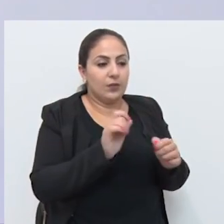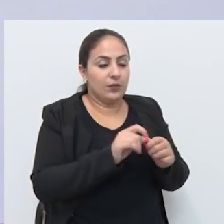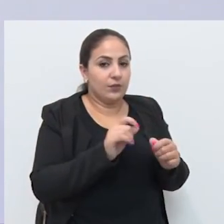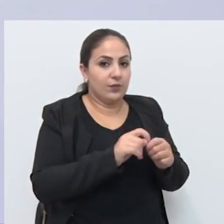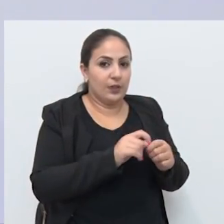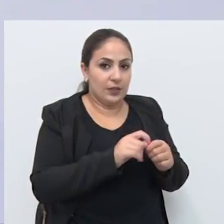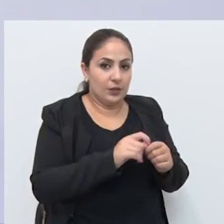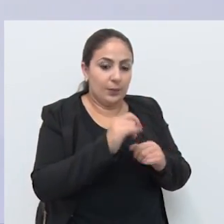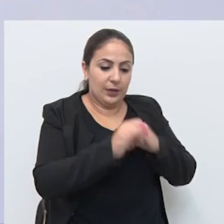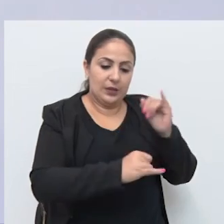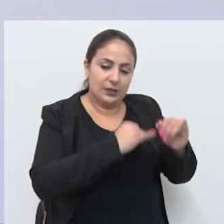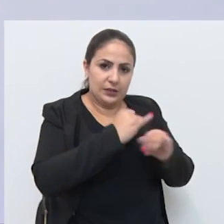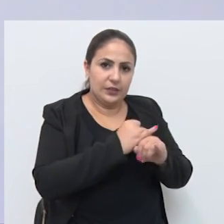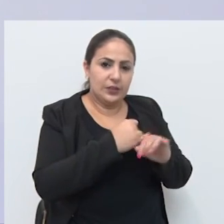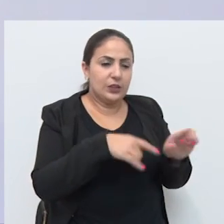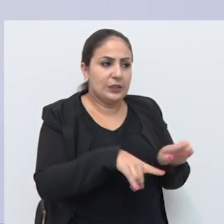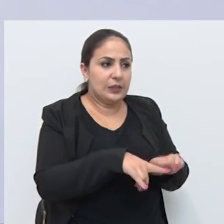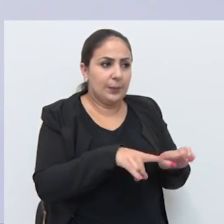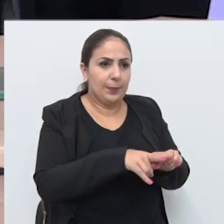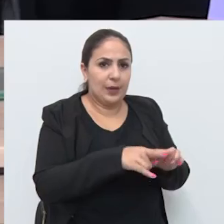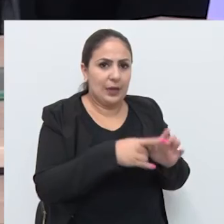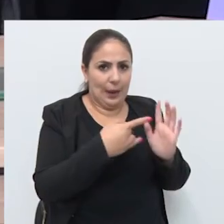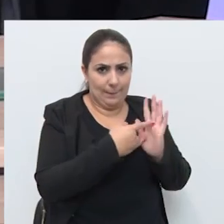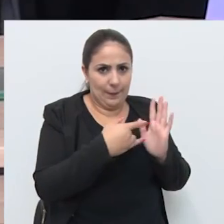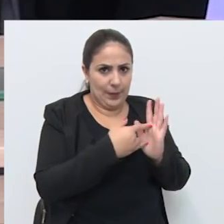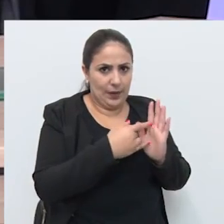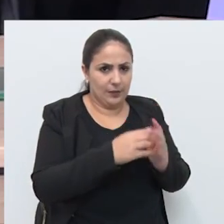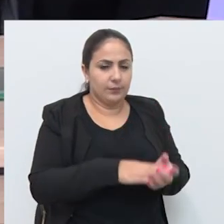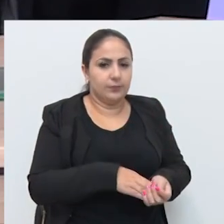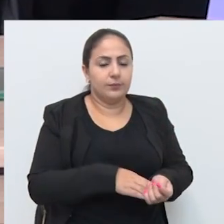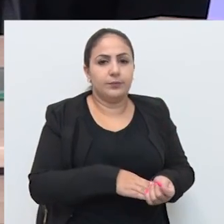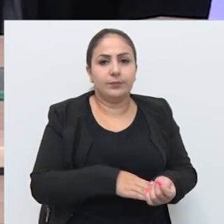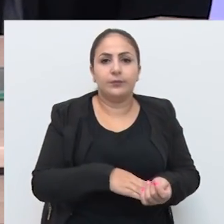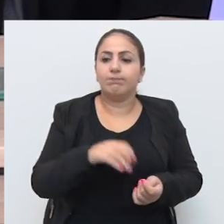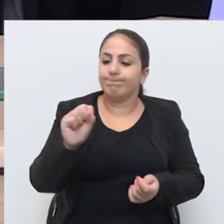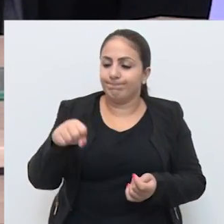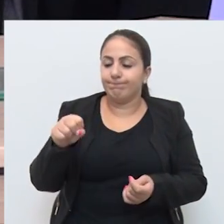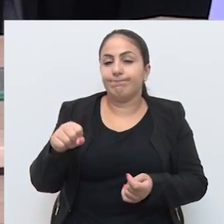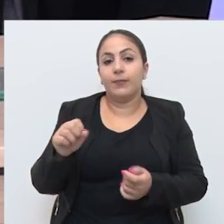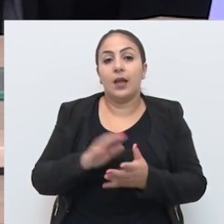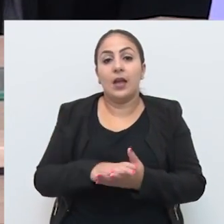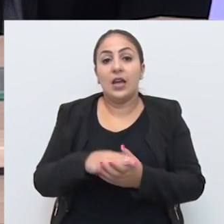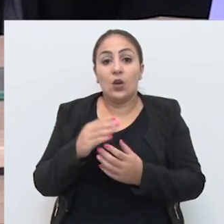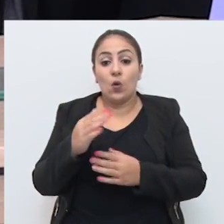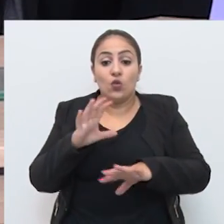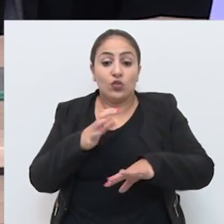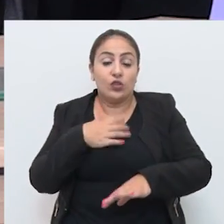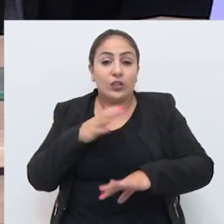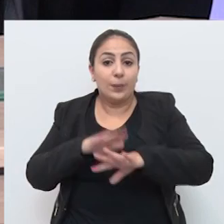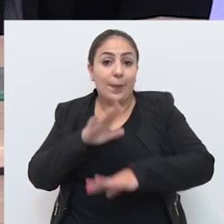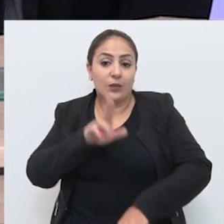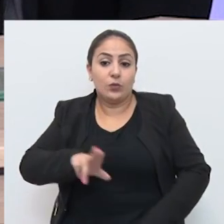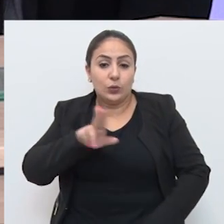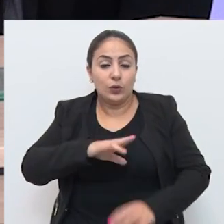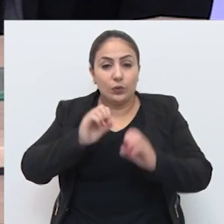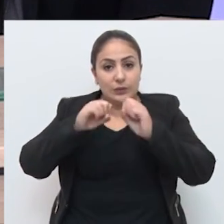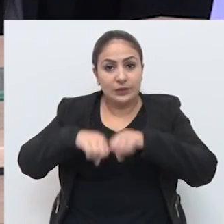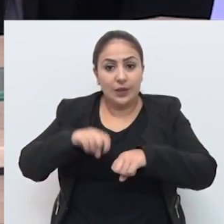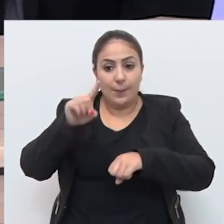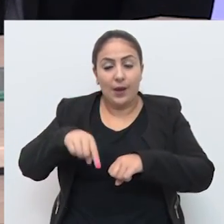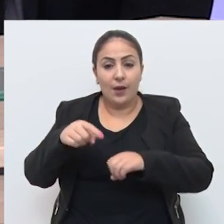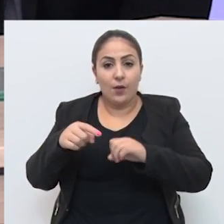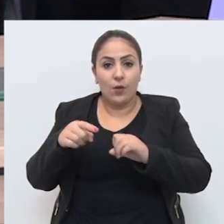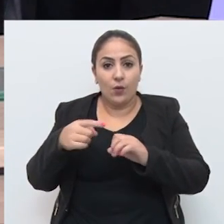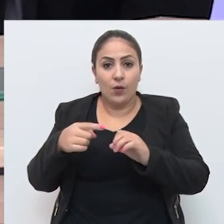ser feita, então, pela internet e através de aplicativos, né? Exato. O modo mais usual ainda é o sistema, é